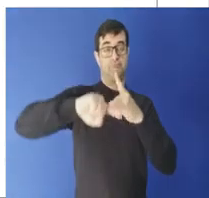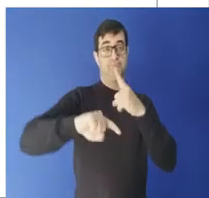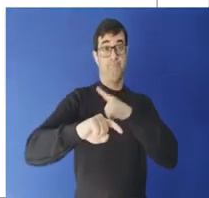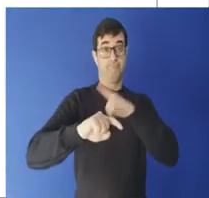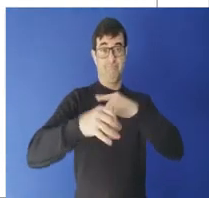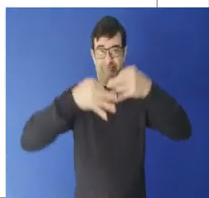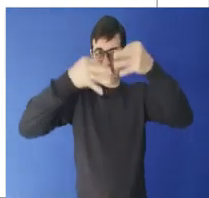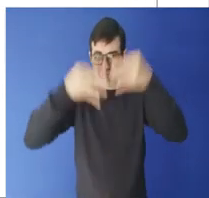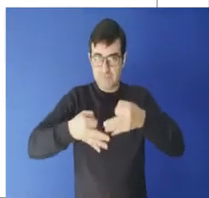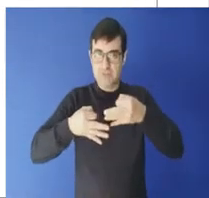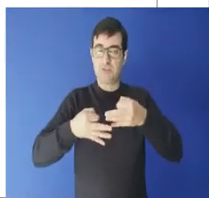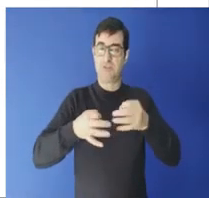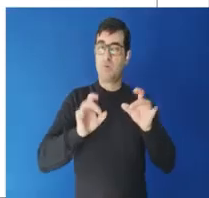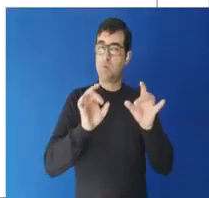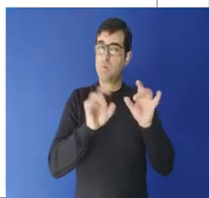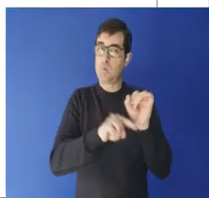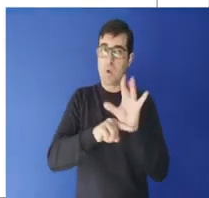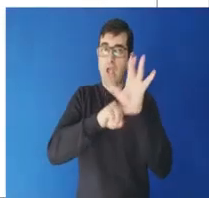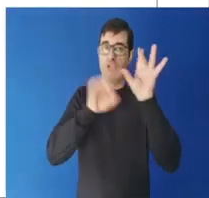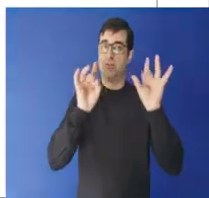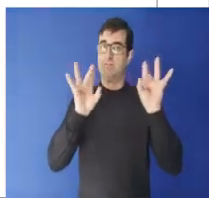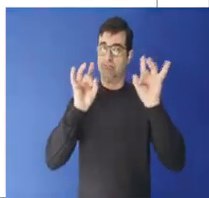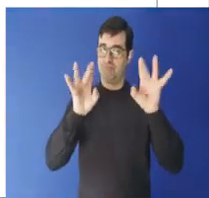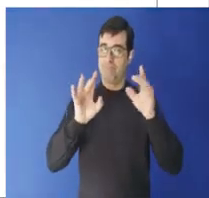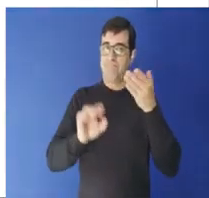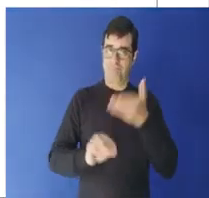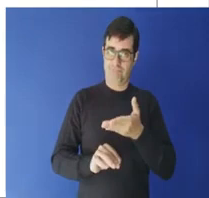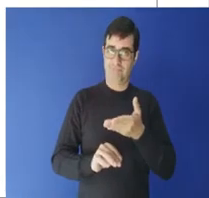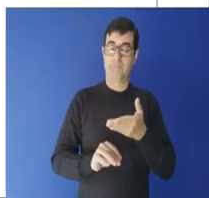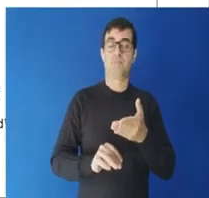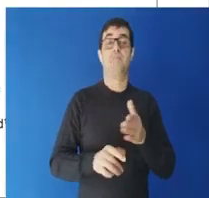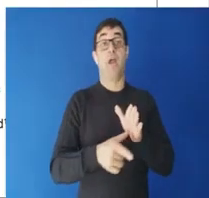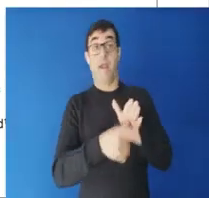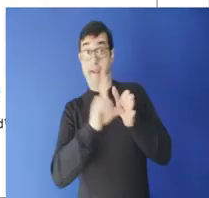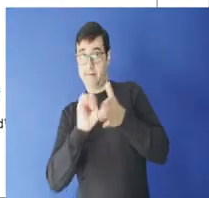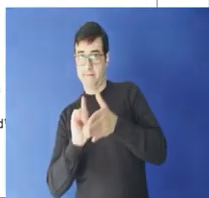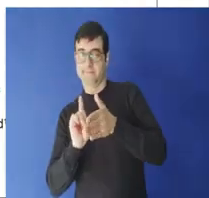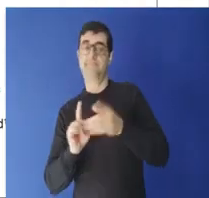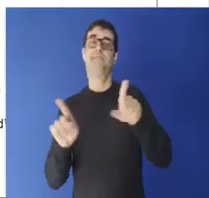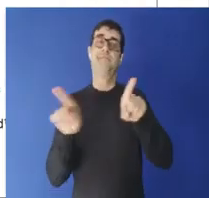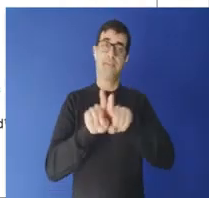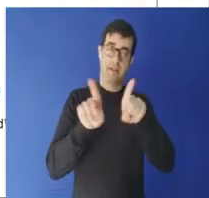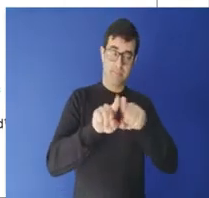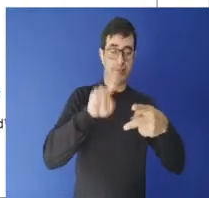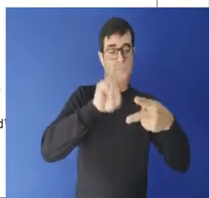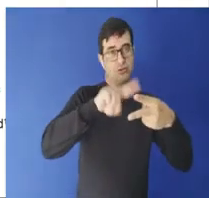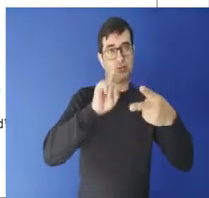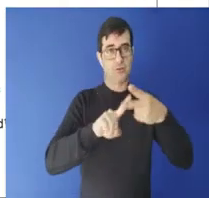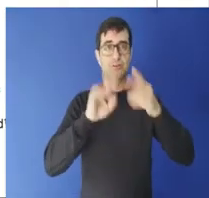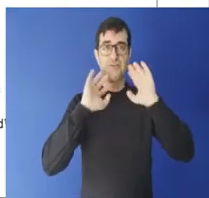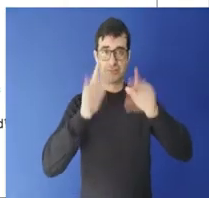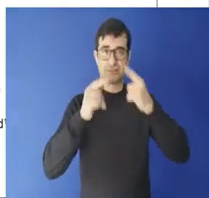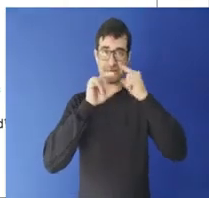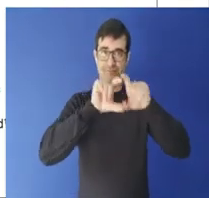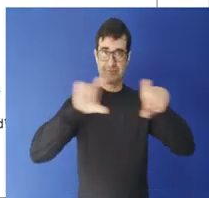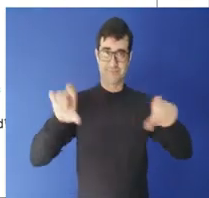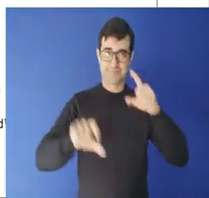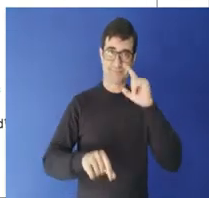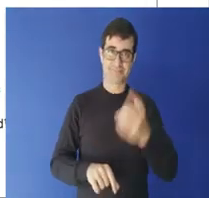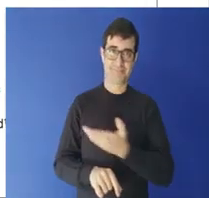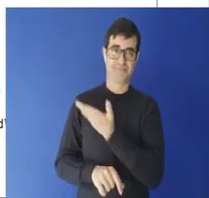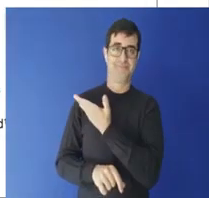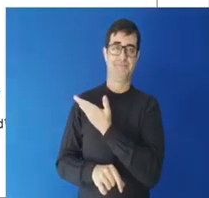a configuração exata do gás nobre anterior a ele. Vimos também o caso desses dois, que eles assumem a configuração